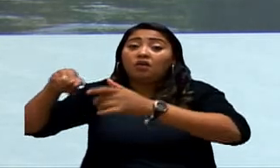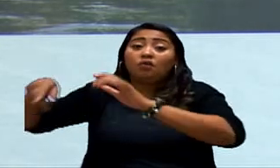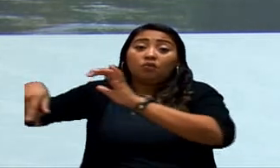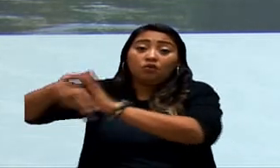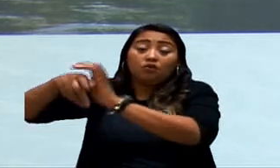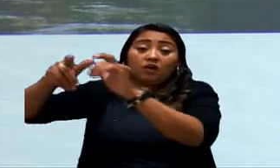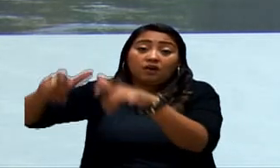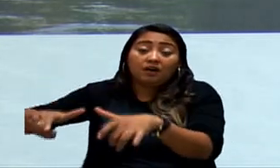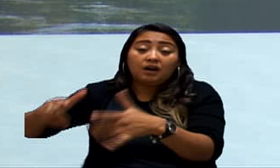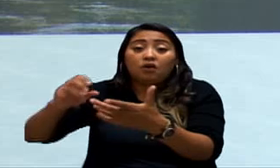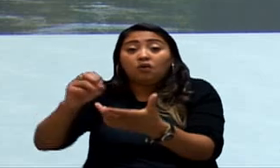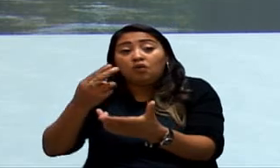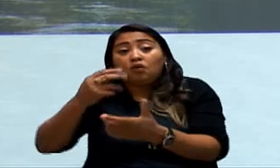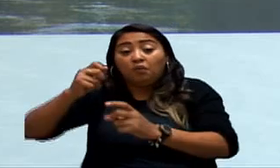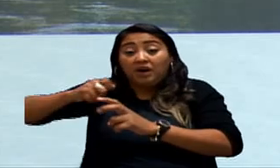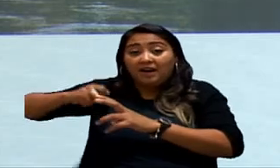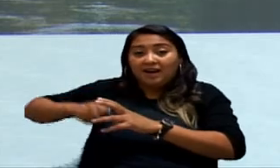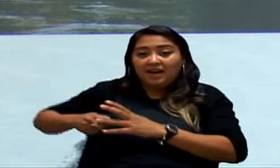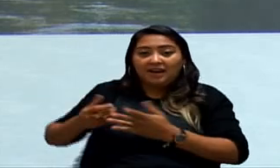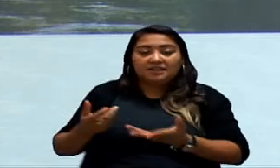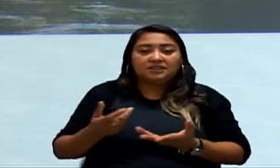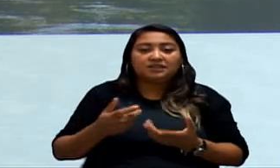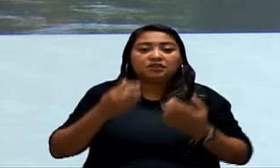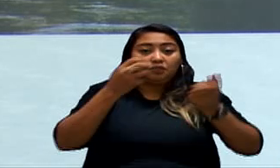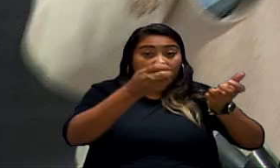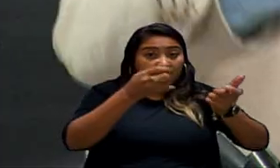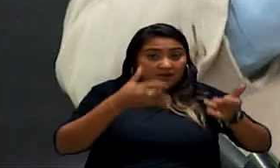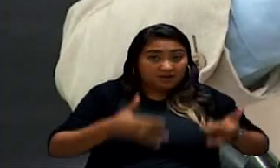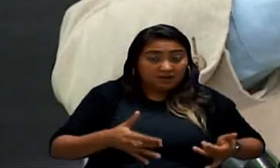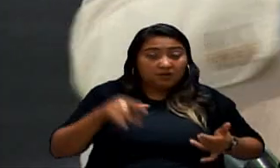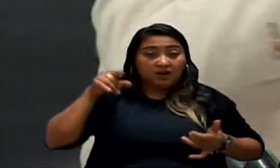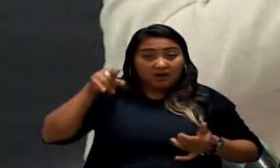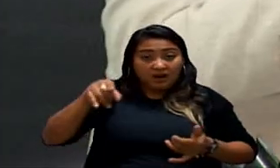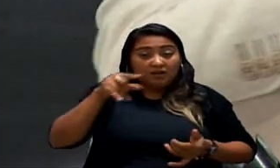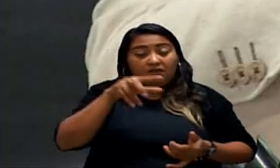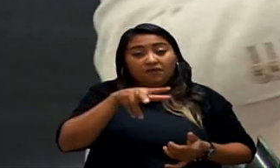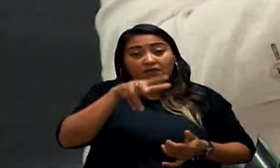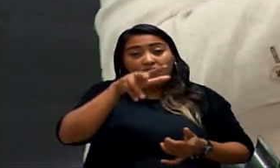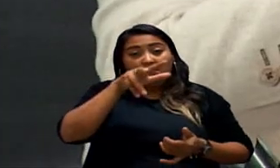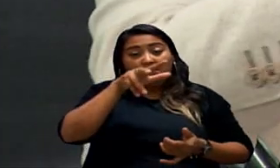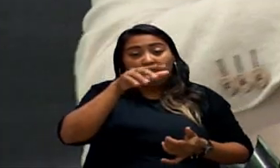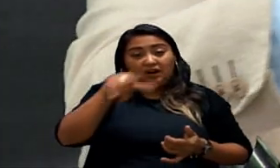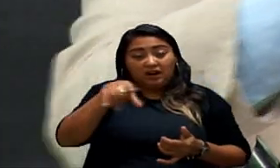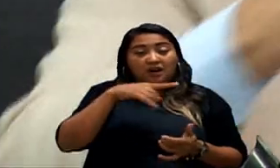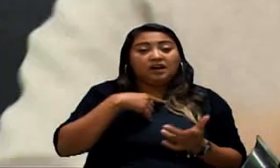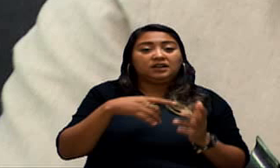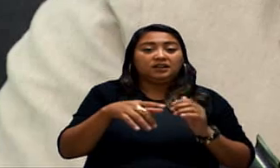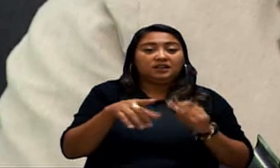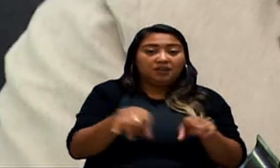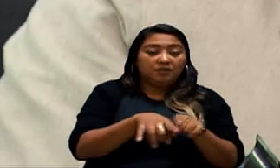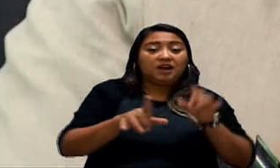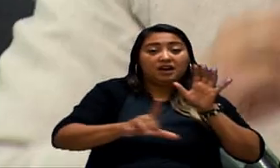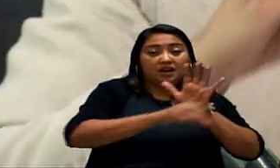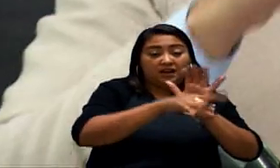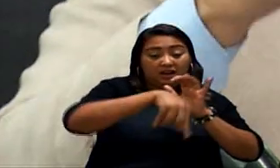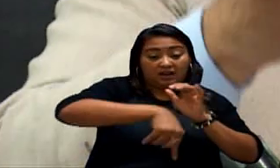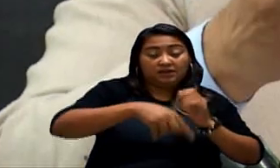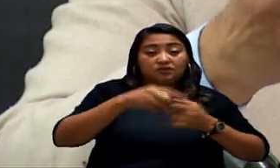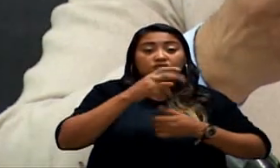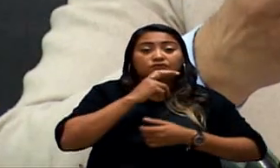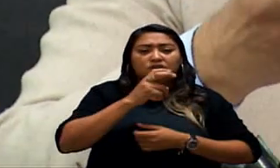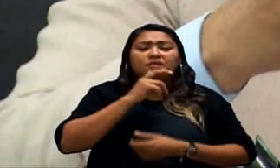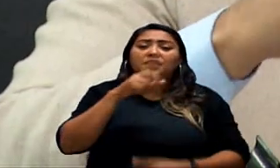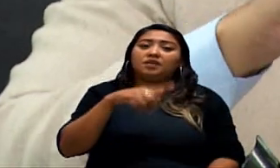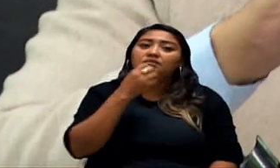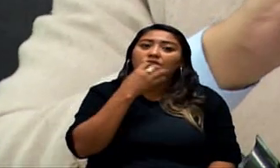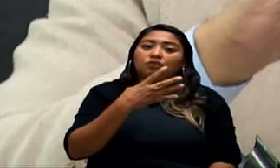gastar ou ter um plano funerário. Então, explicando, né? No caso, o velório social, que é a lei também do presidente da casa, Cláudio Sorocaba, é